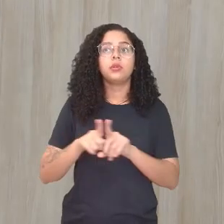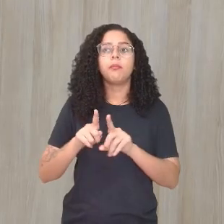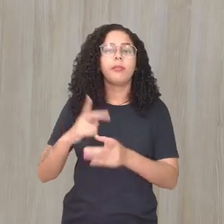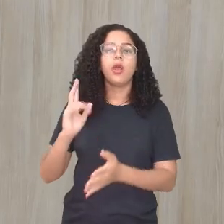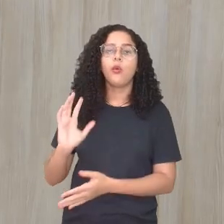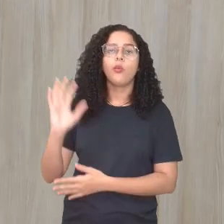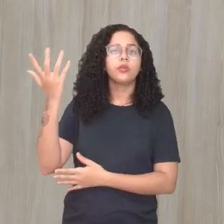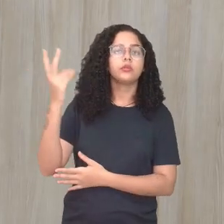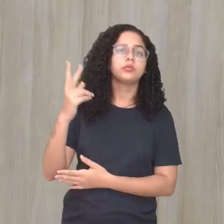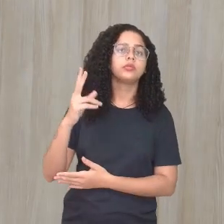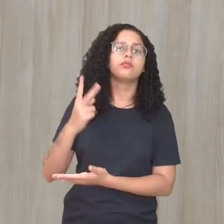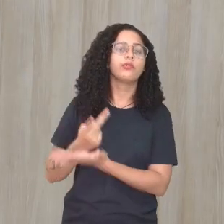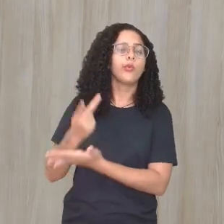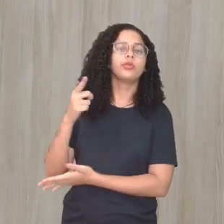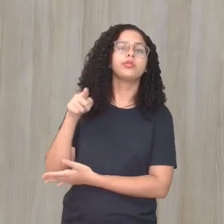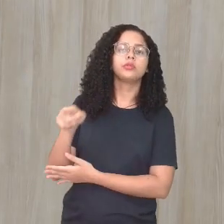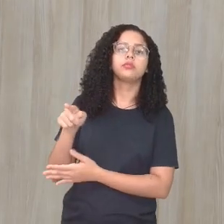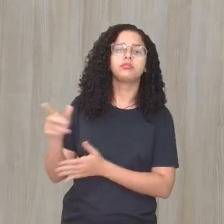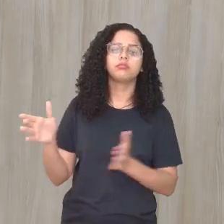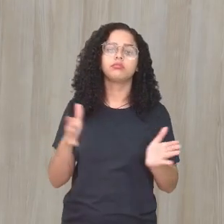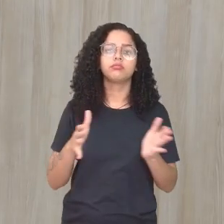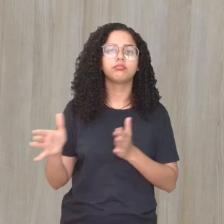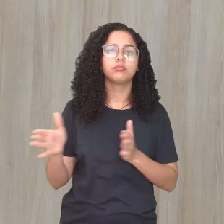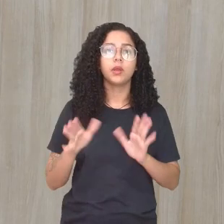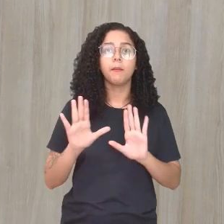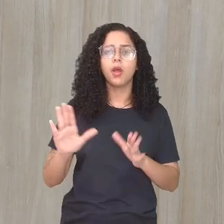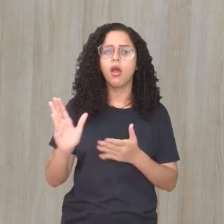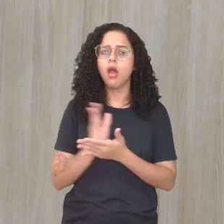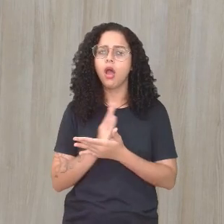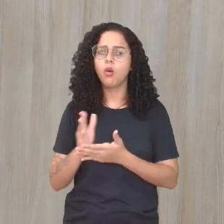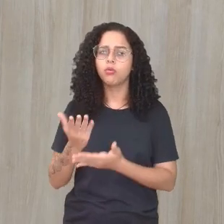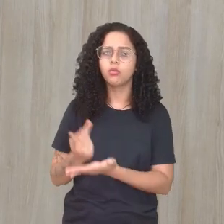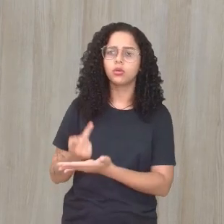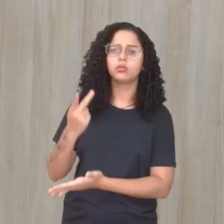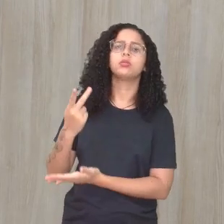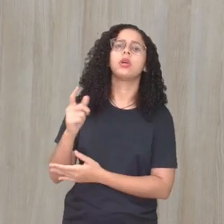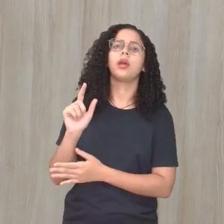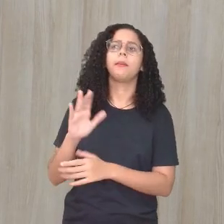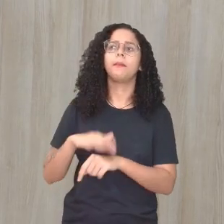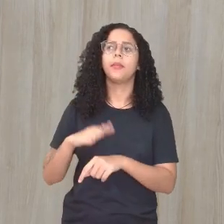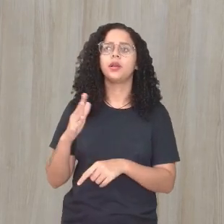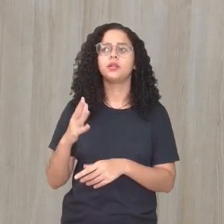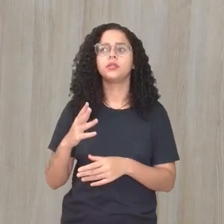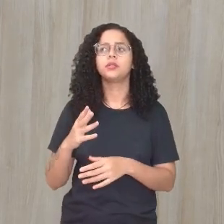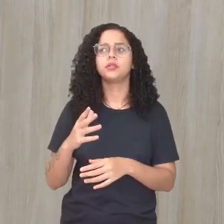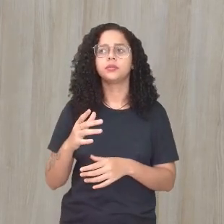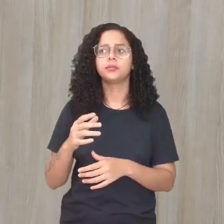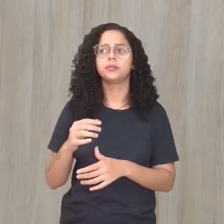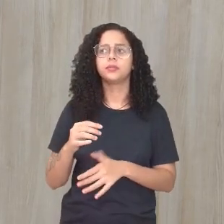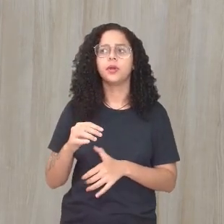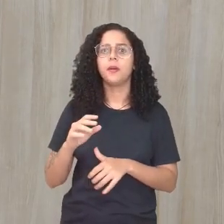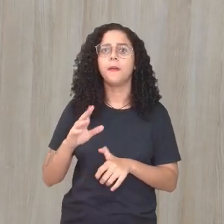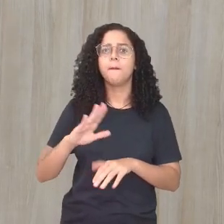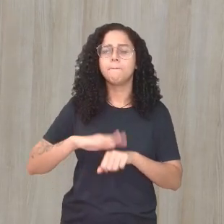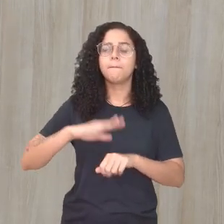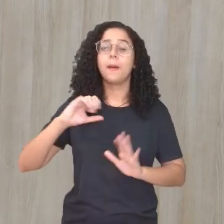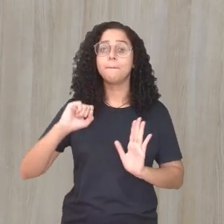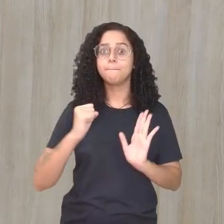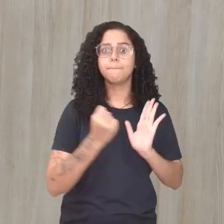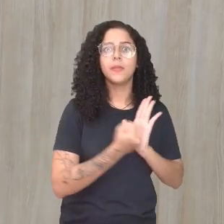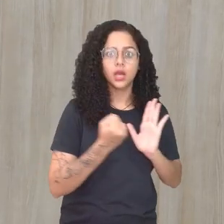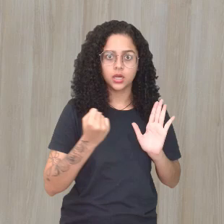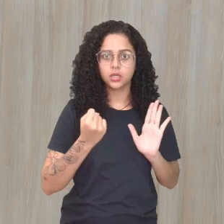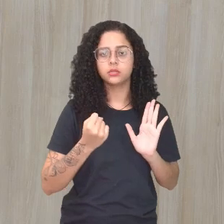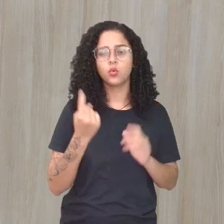que vão acontecer aí nesse intervalo, mas alguns desses episódios eles vão ser considerados mais marcantes.